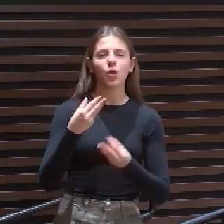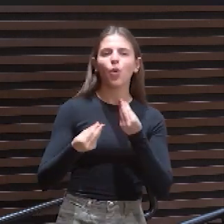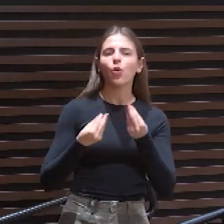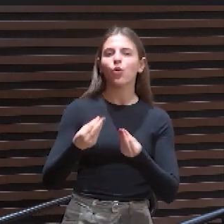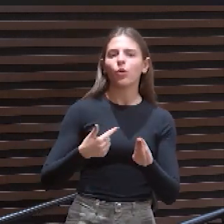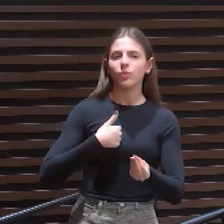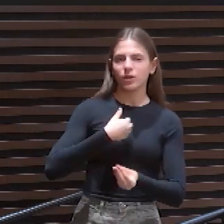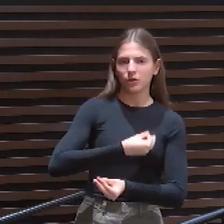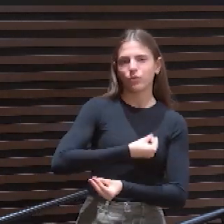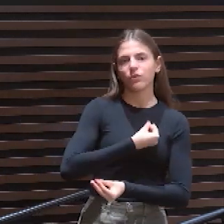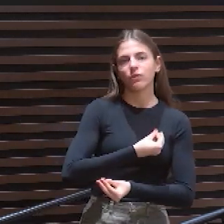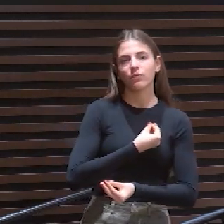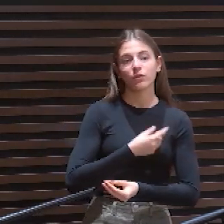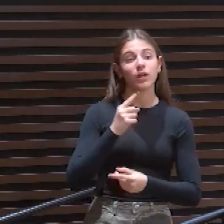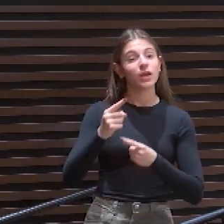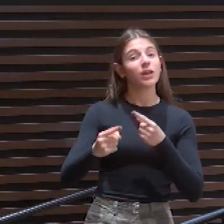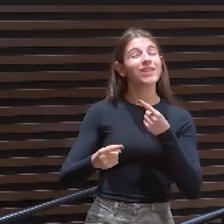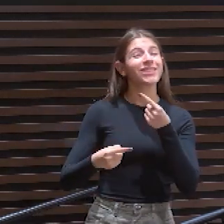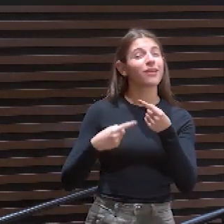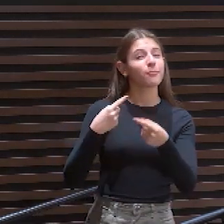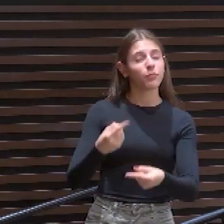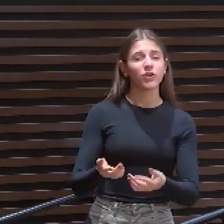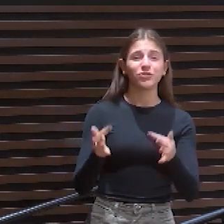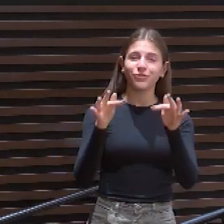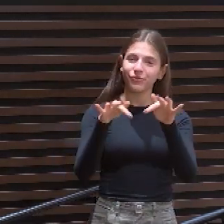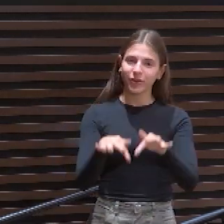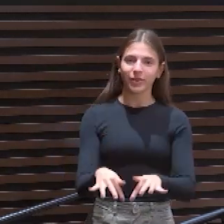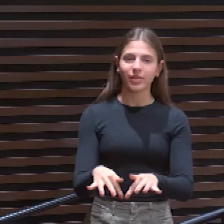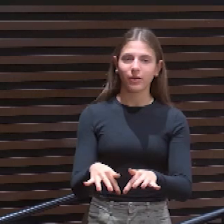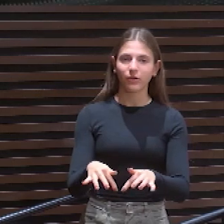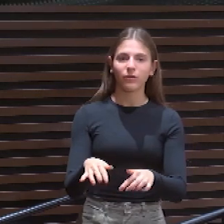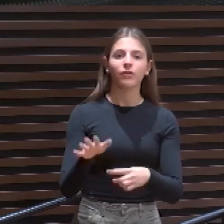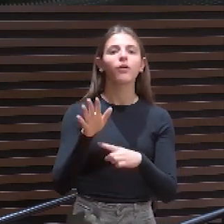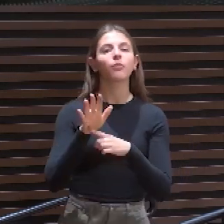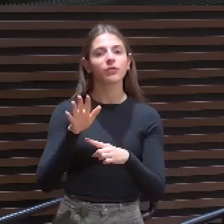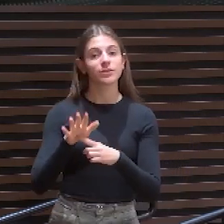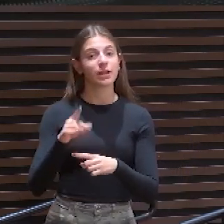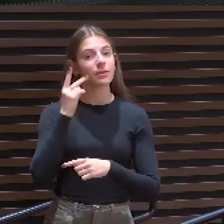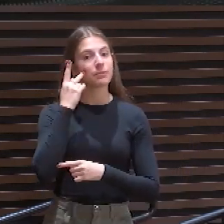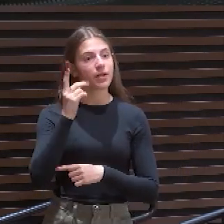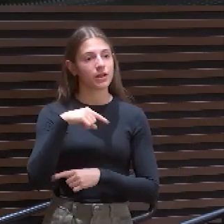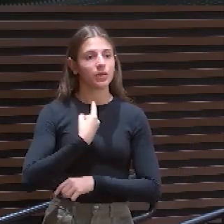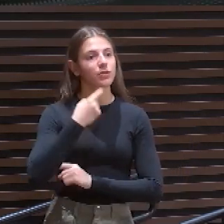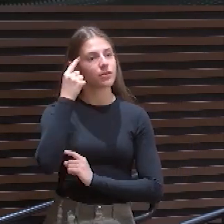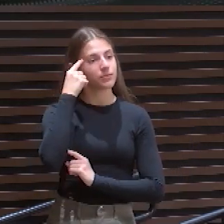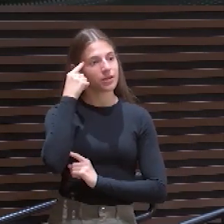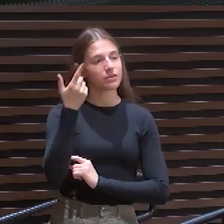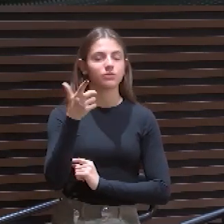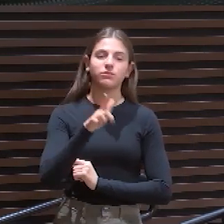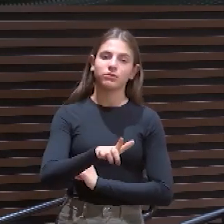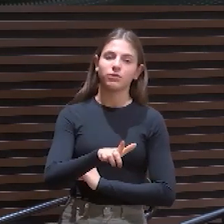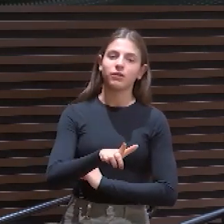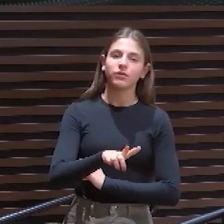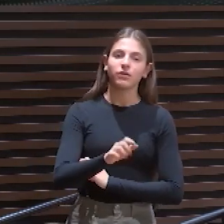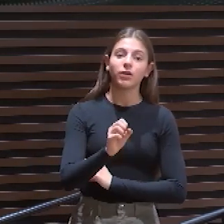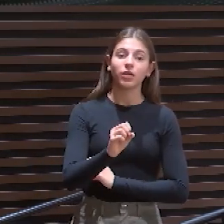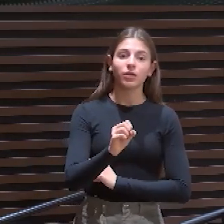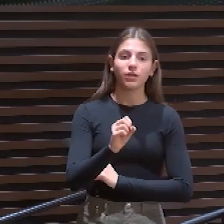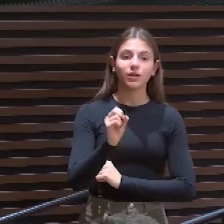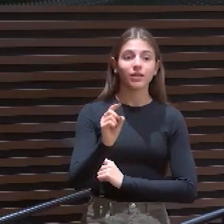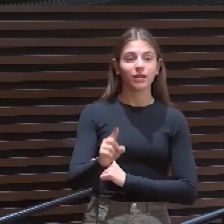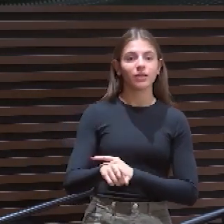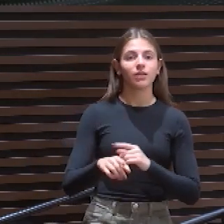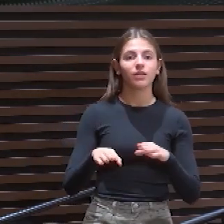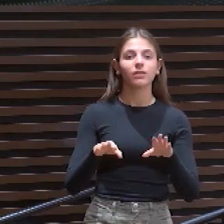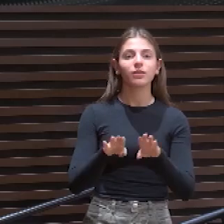isso aqui depois eu vou trazer lá no último parágrafo para a gente pensar de novo lá no final. E uma outra posição que